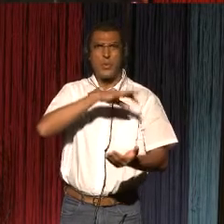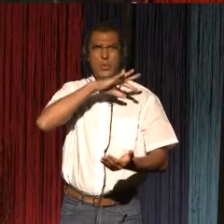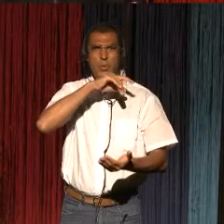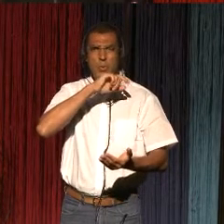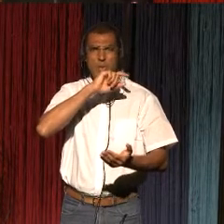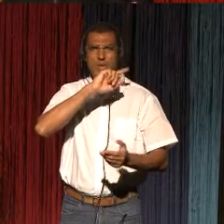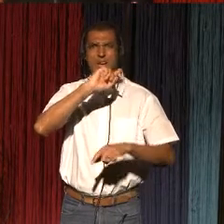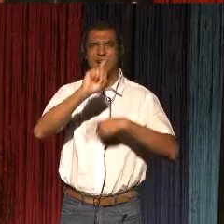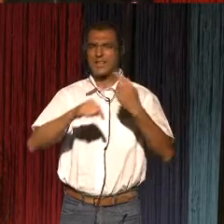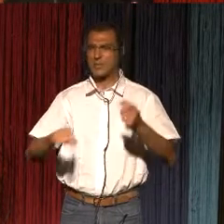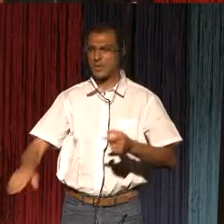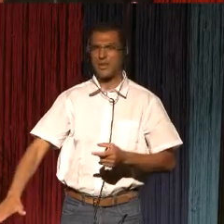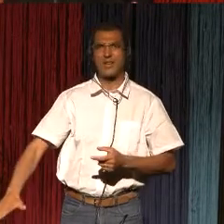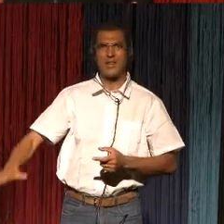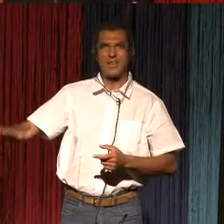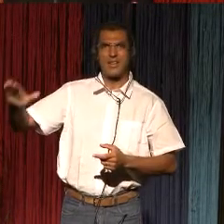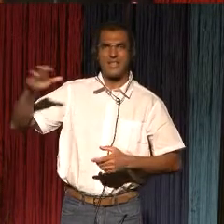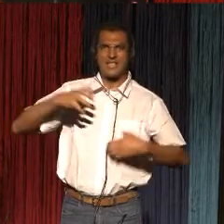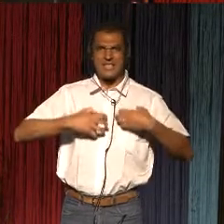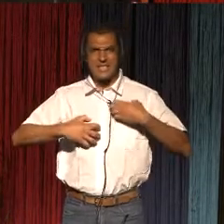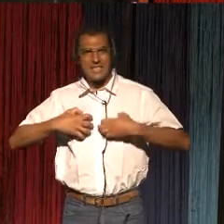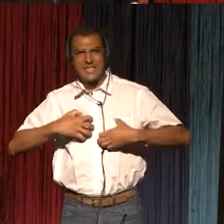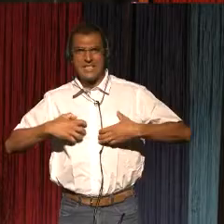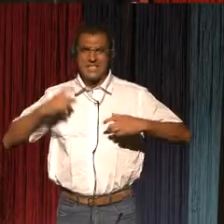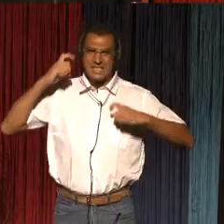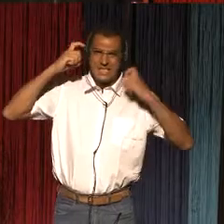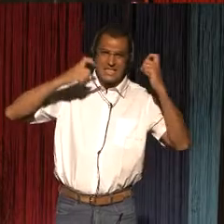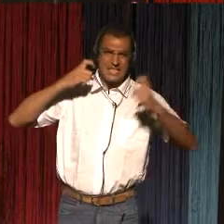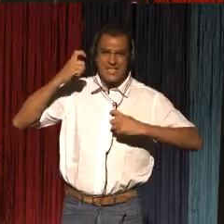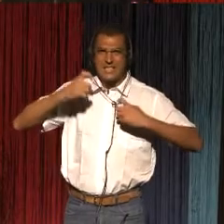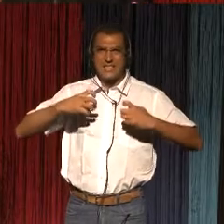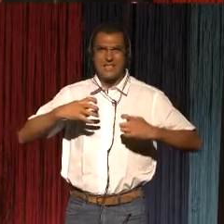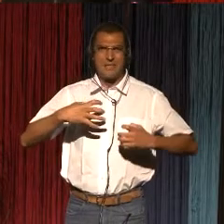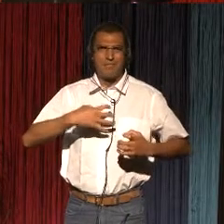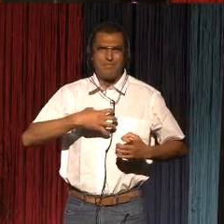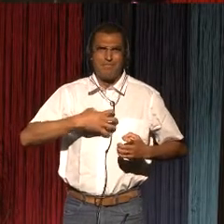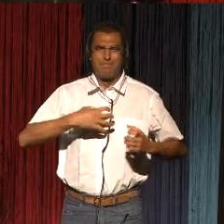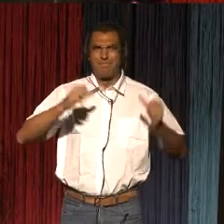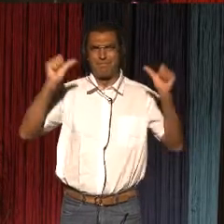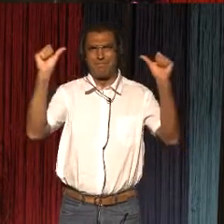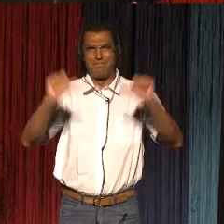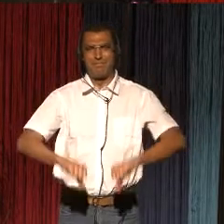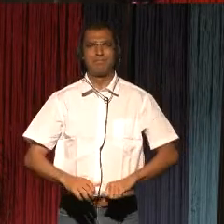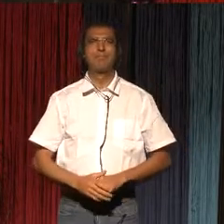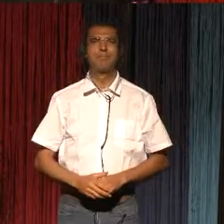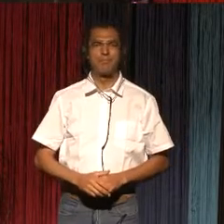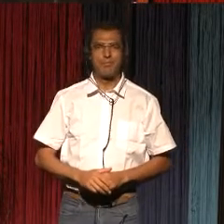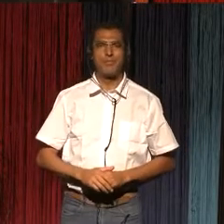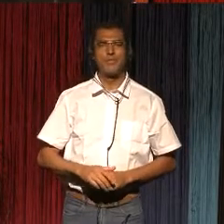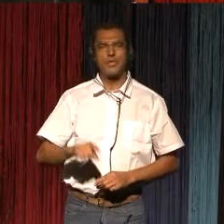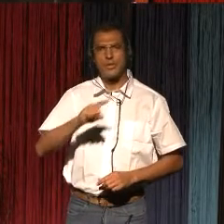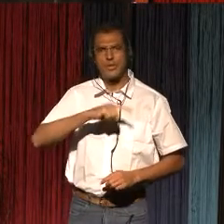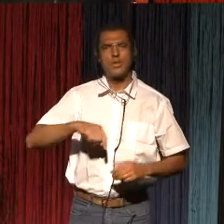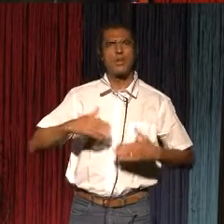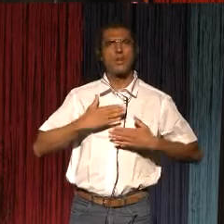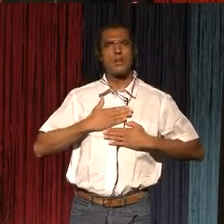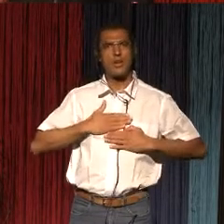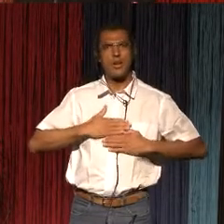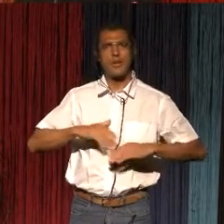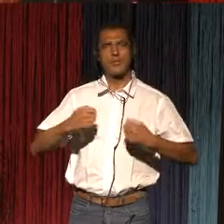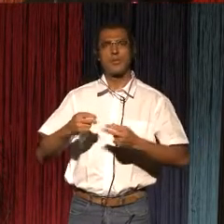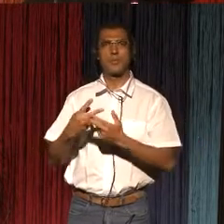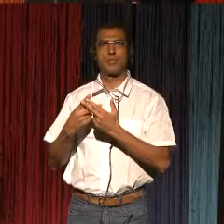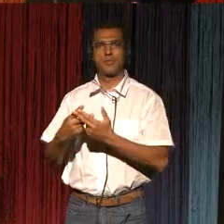pré-escola. É muito bom que as crianças tenham experiências com os conceitos antes de a gente denominar as coisas.